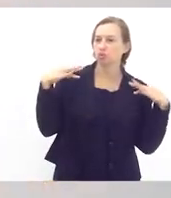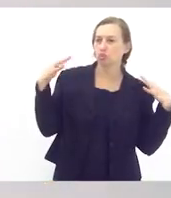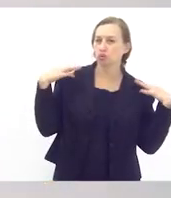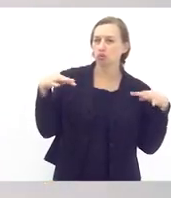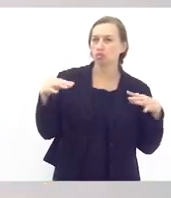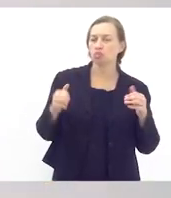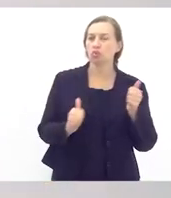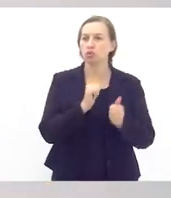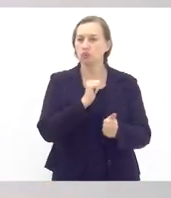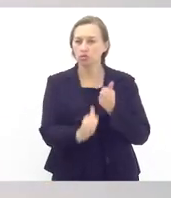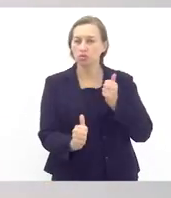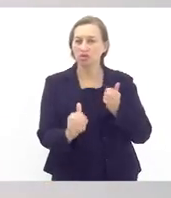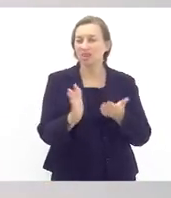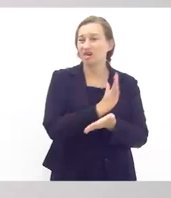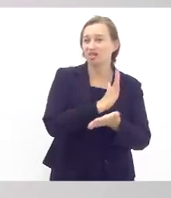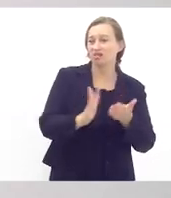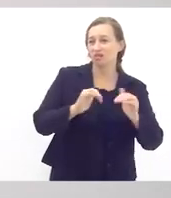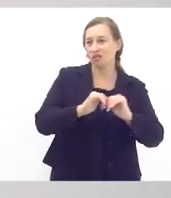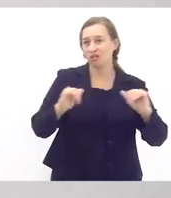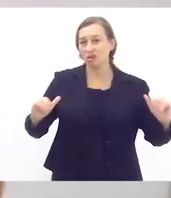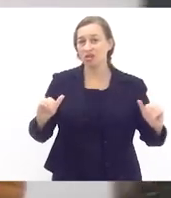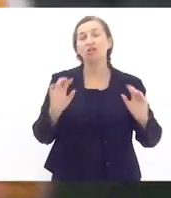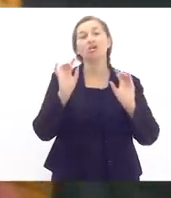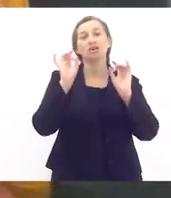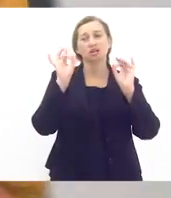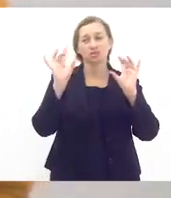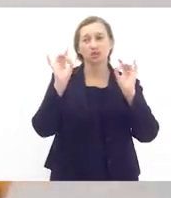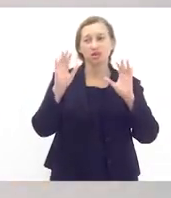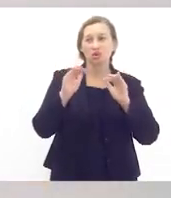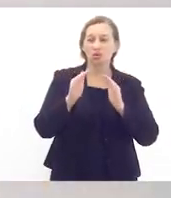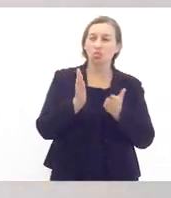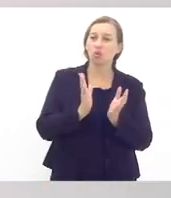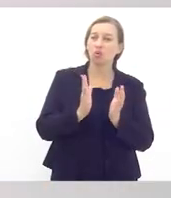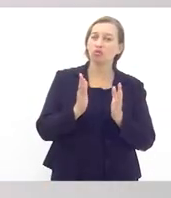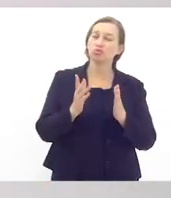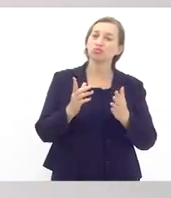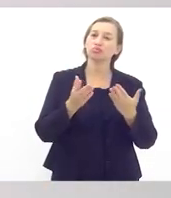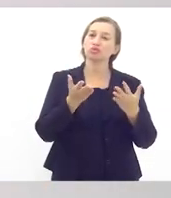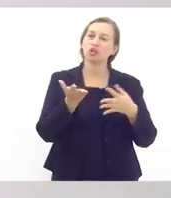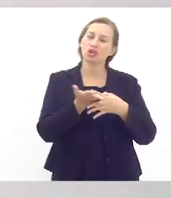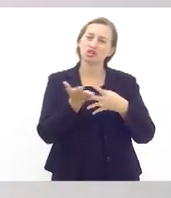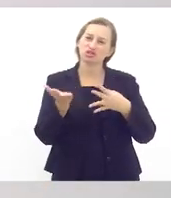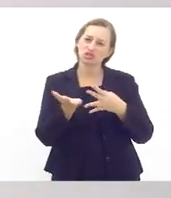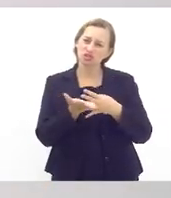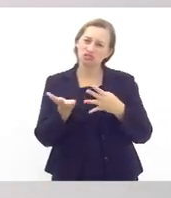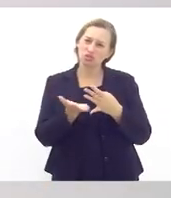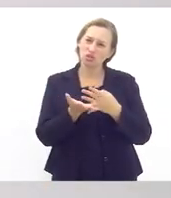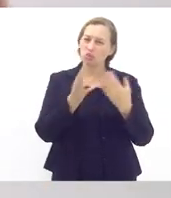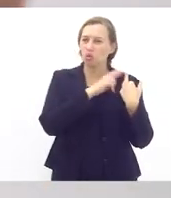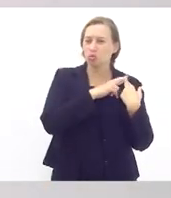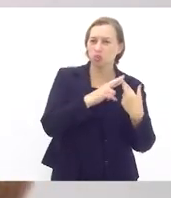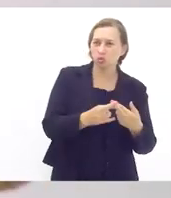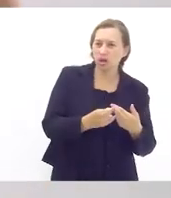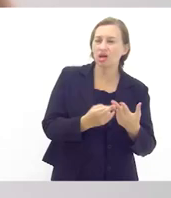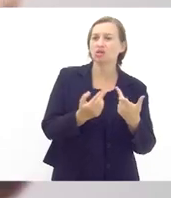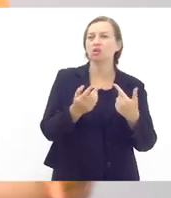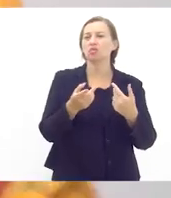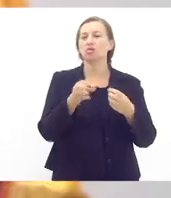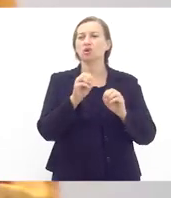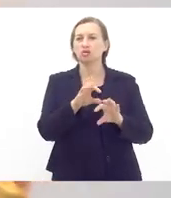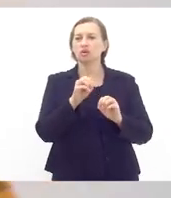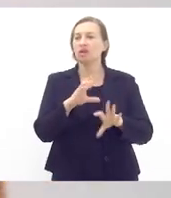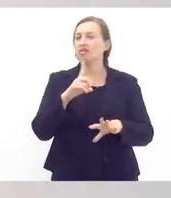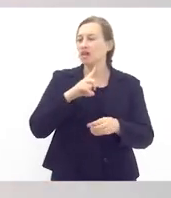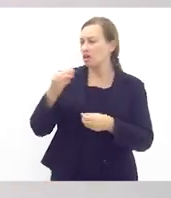ela fica escanteada Especialmente quando ela divide essa responsabilidade com educação existe município que ainda realmente